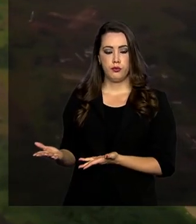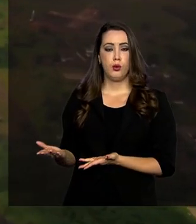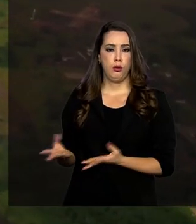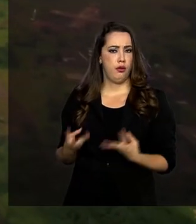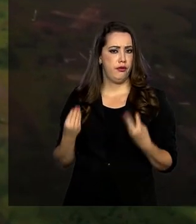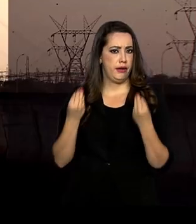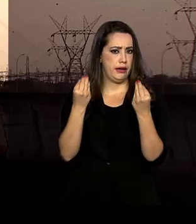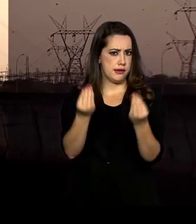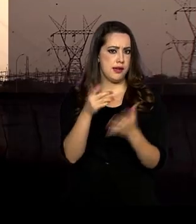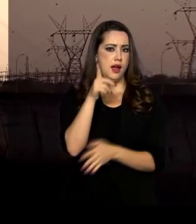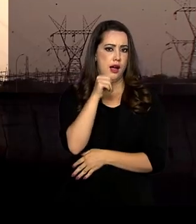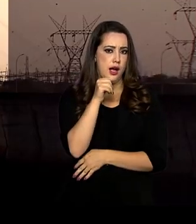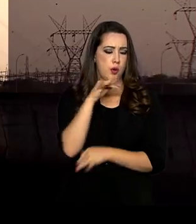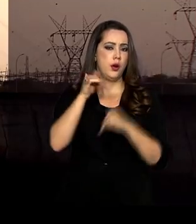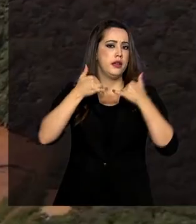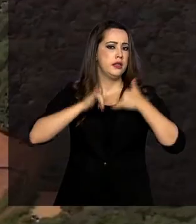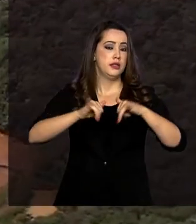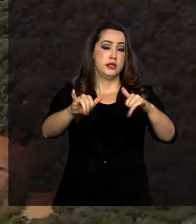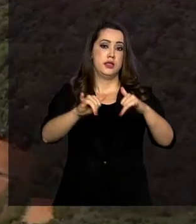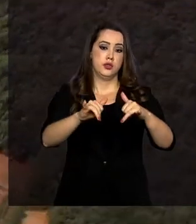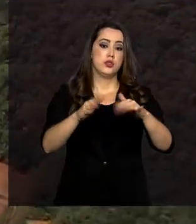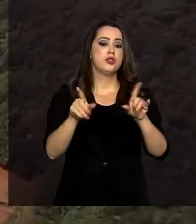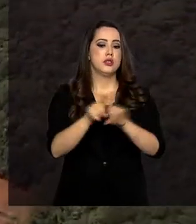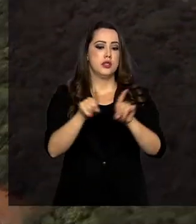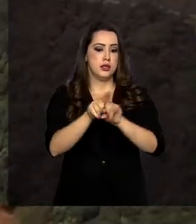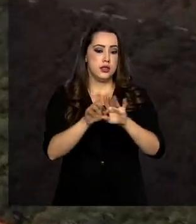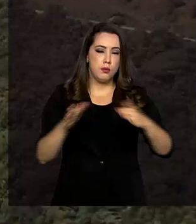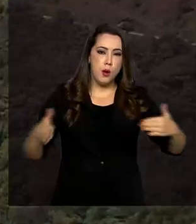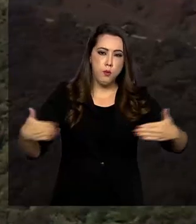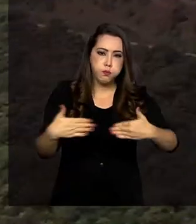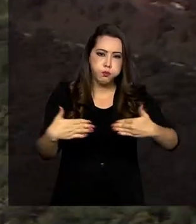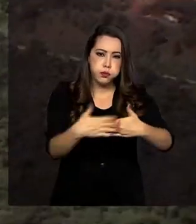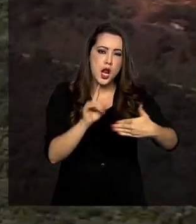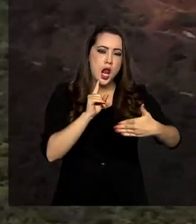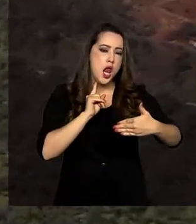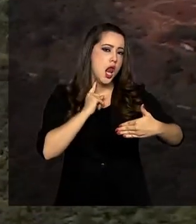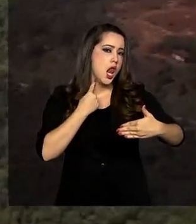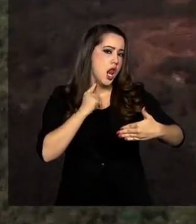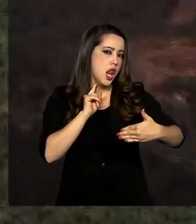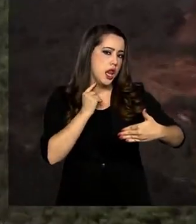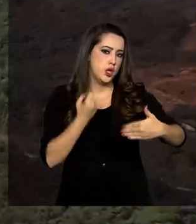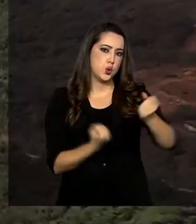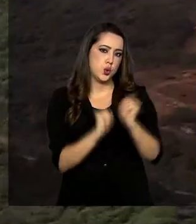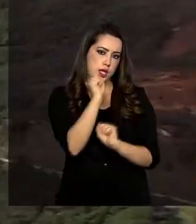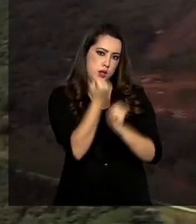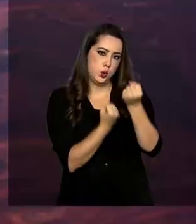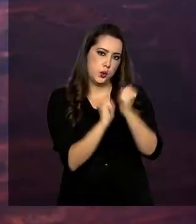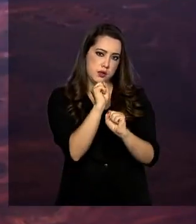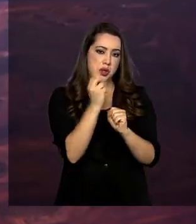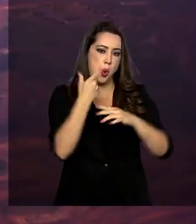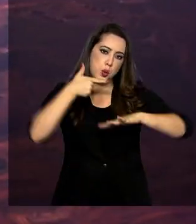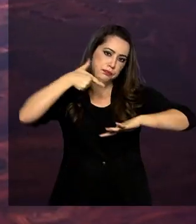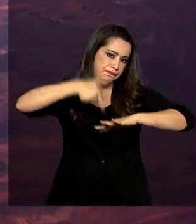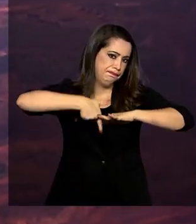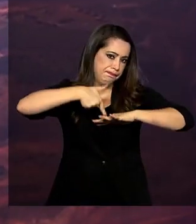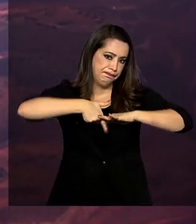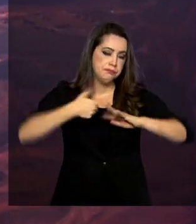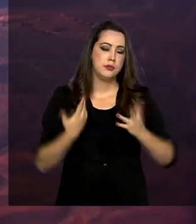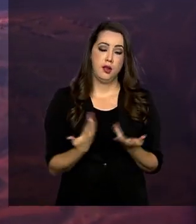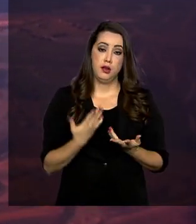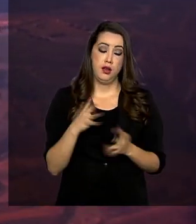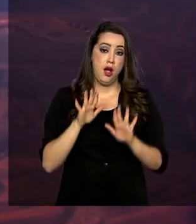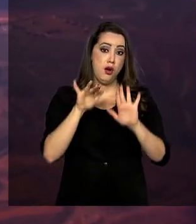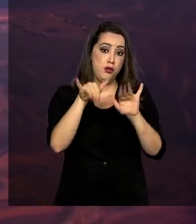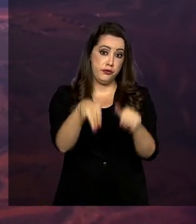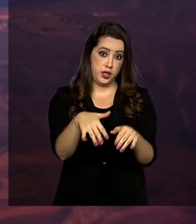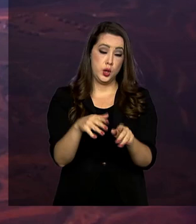abastecimento de água e energia elétrica, além de reter os rejeitos da indústria e da mineração. No final de agosto, a